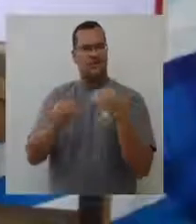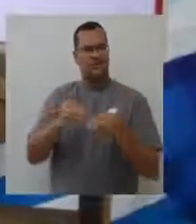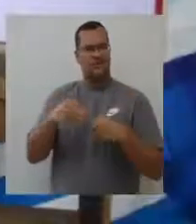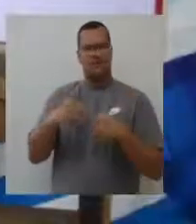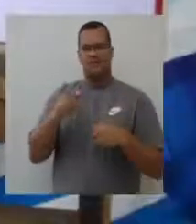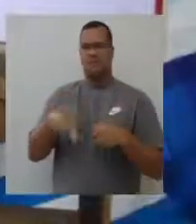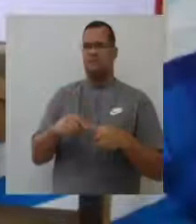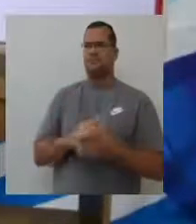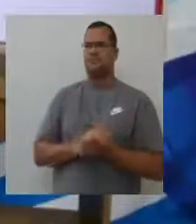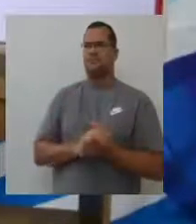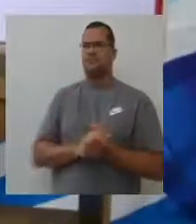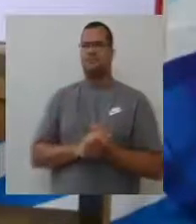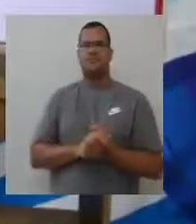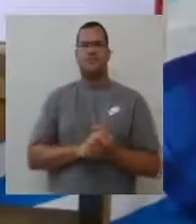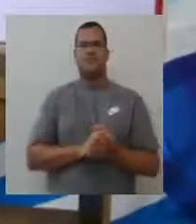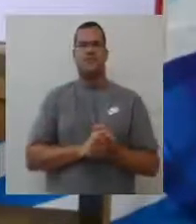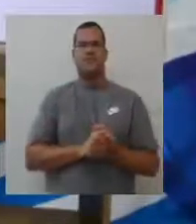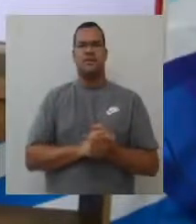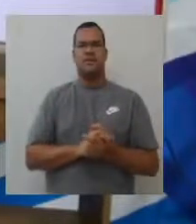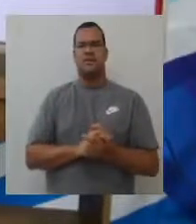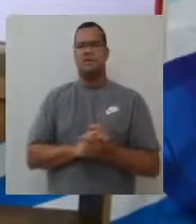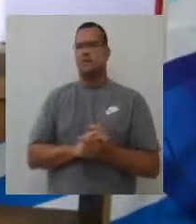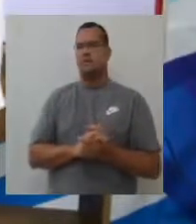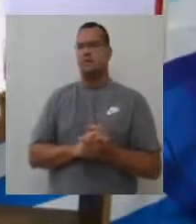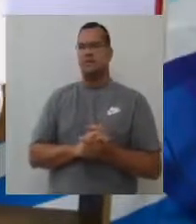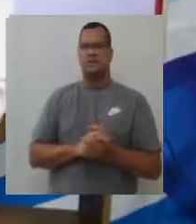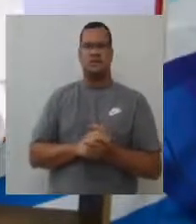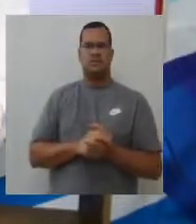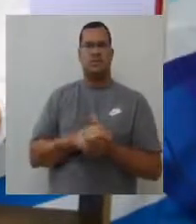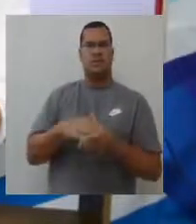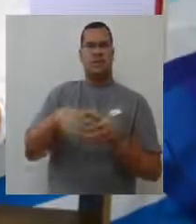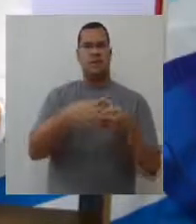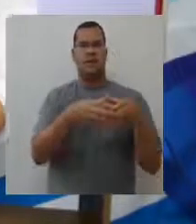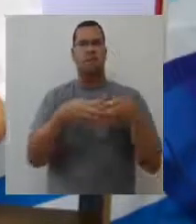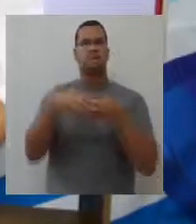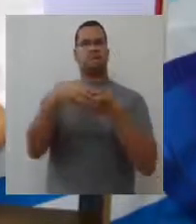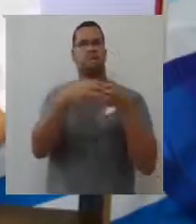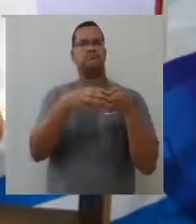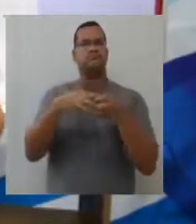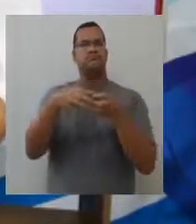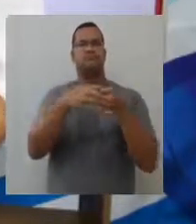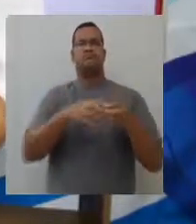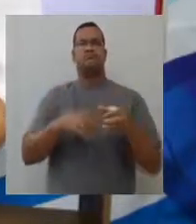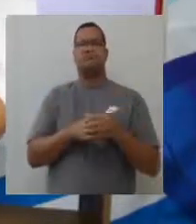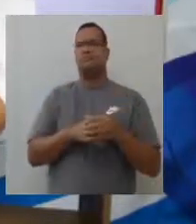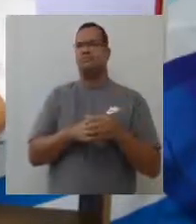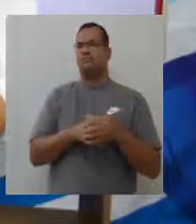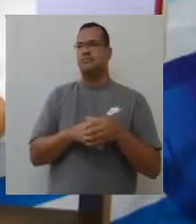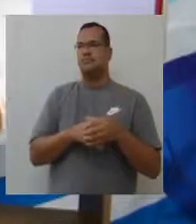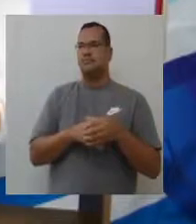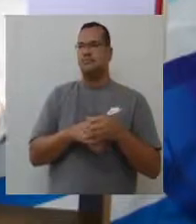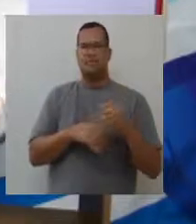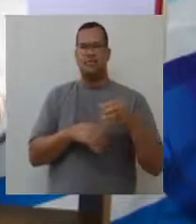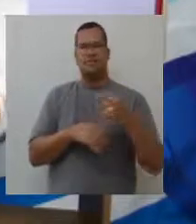e coloca, você pega e mexe com o líquido, tá? Aí ele vai de acordo com o movimento